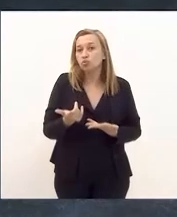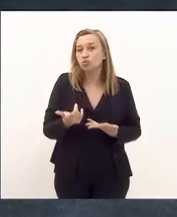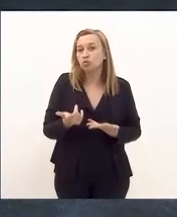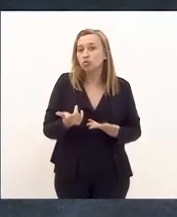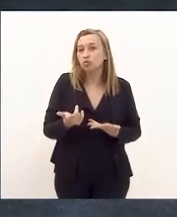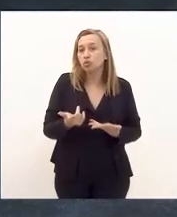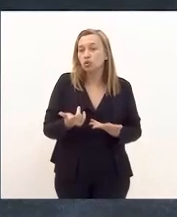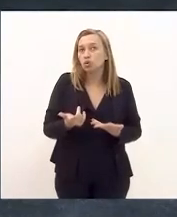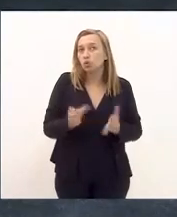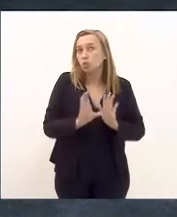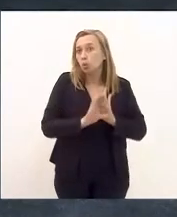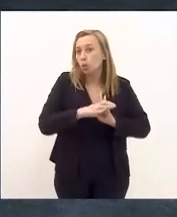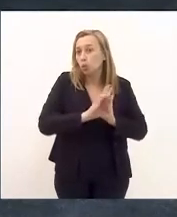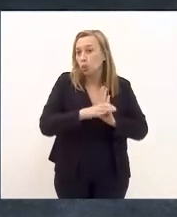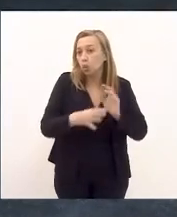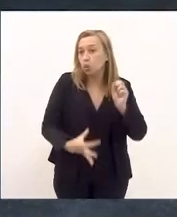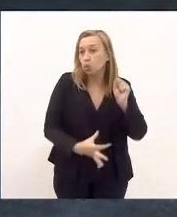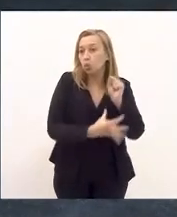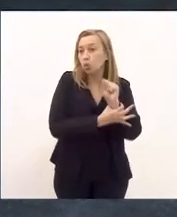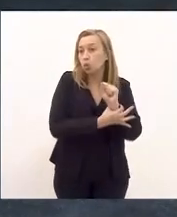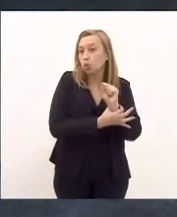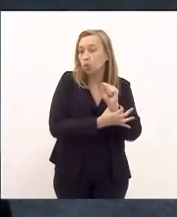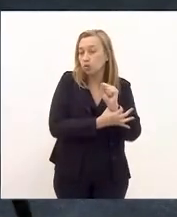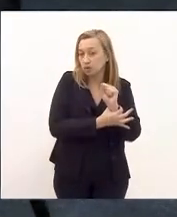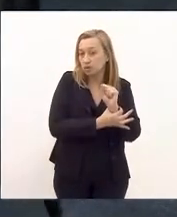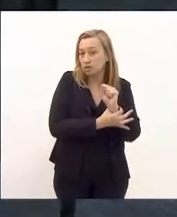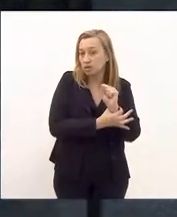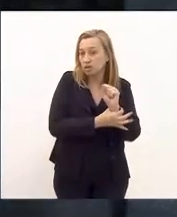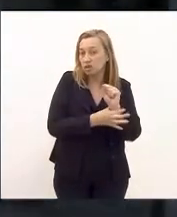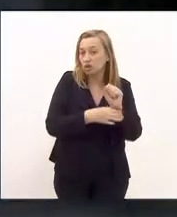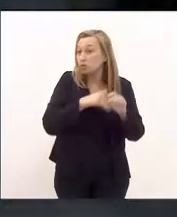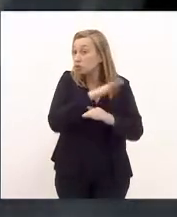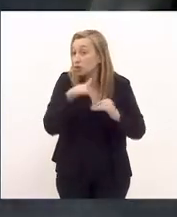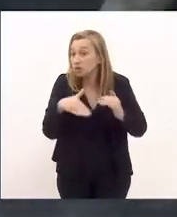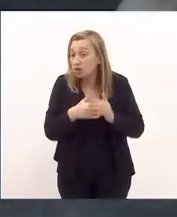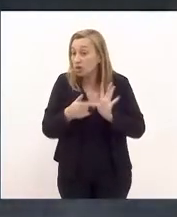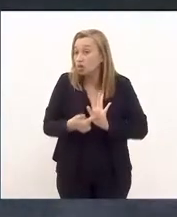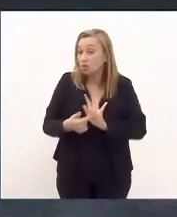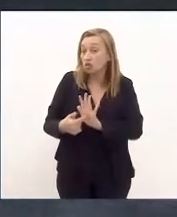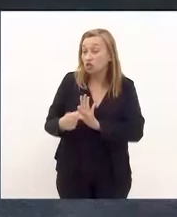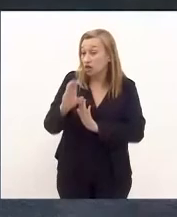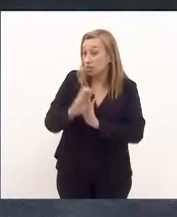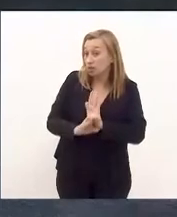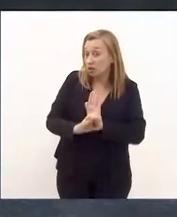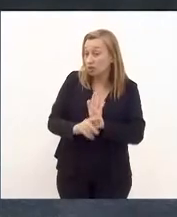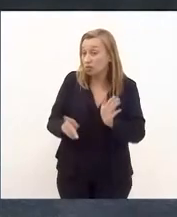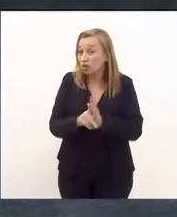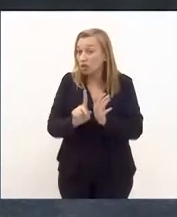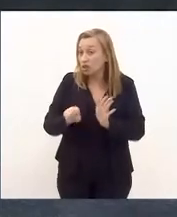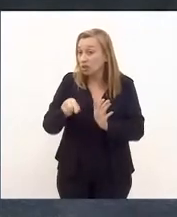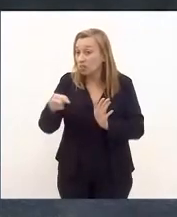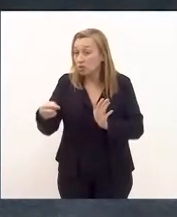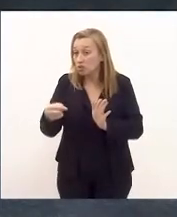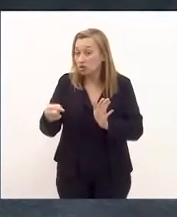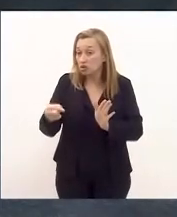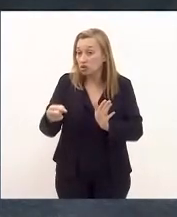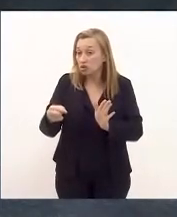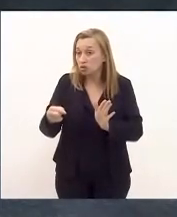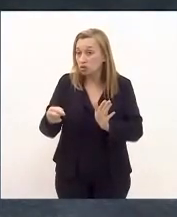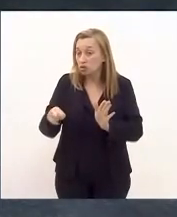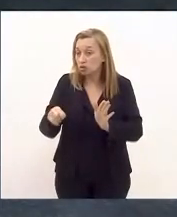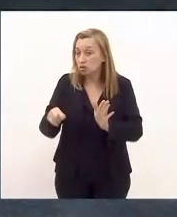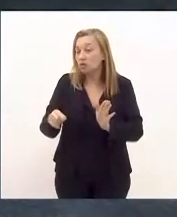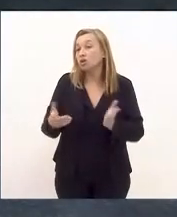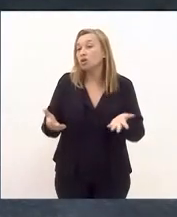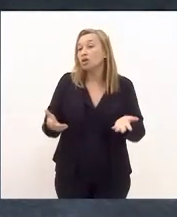do conceito de segurança máxima, que aparece na ementa do projeto, mas depois nem reaparece no corpo do texto, né? Ao